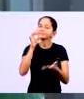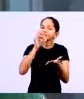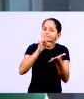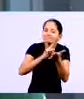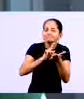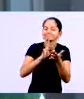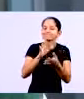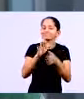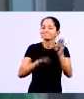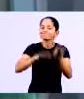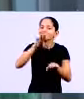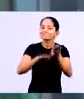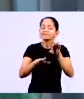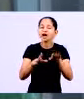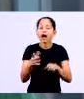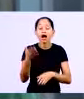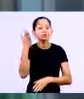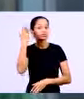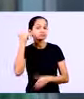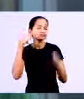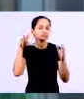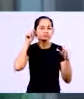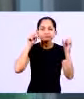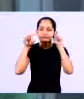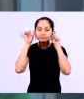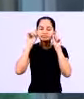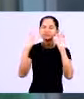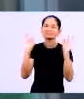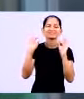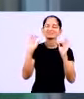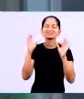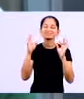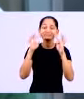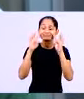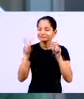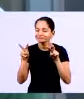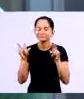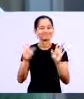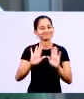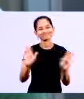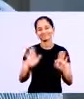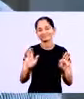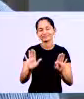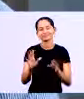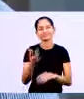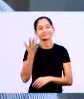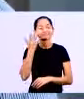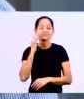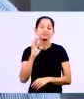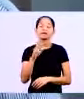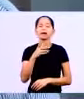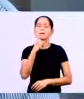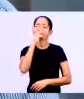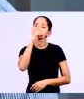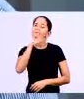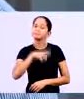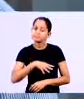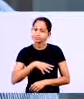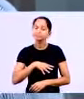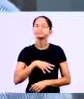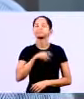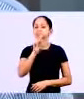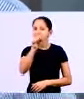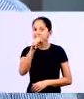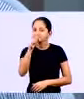eu ouvi, mas eu não prestei muita atenção no momento. Talvez Portugal, de acordo com...